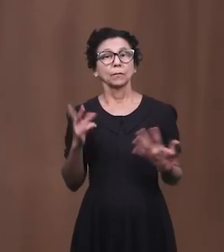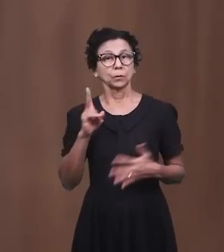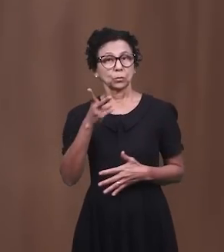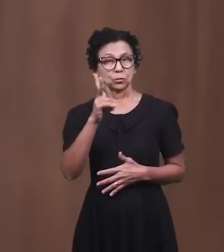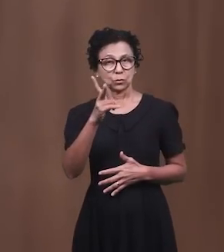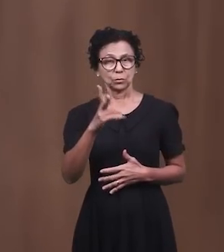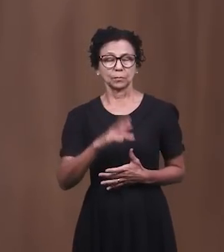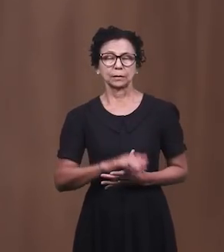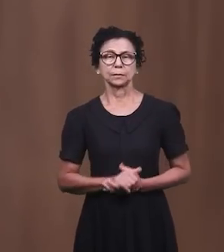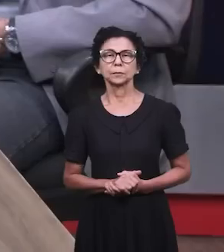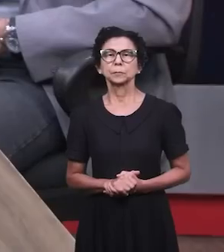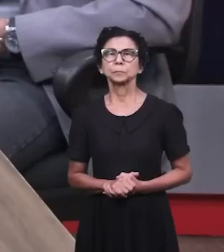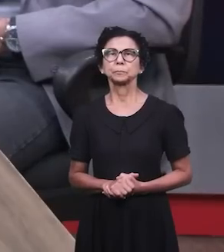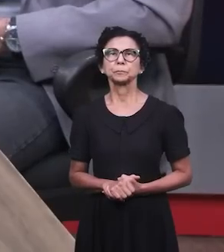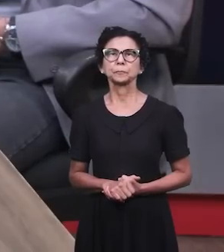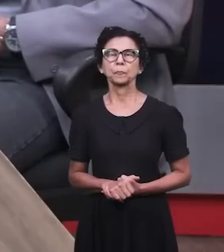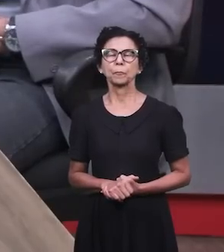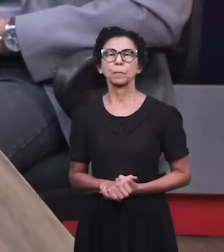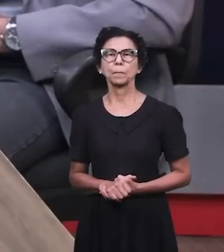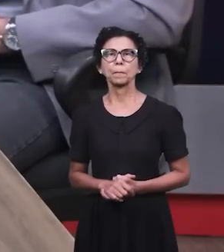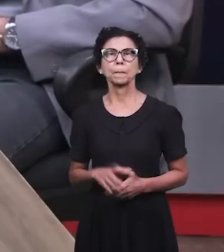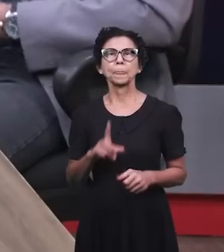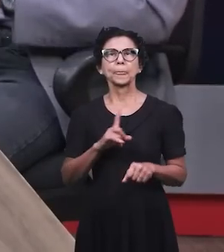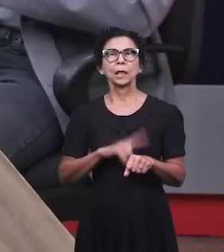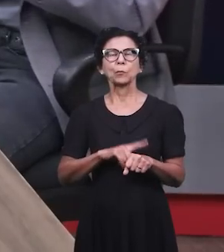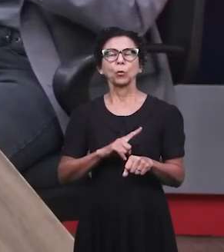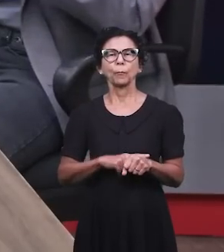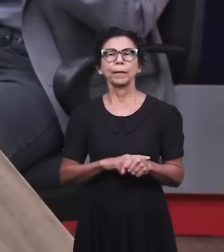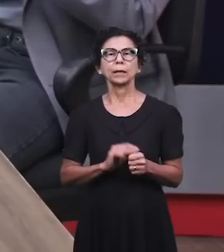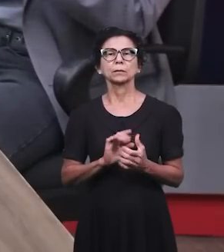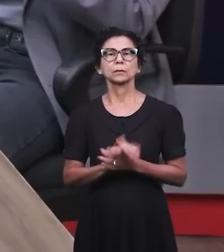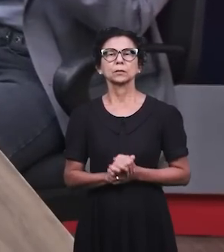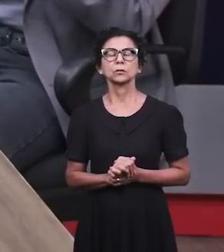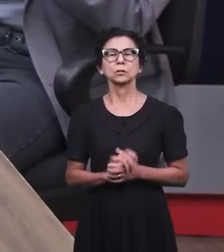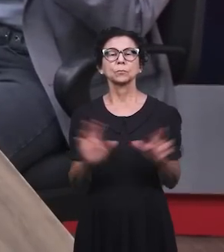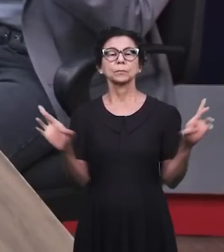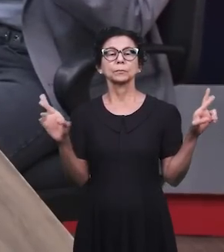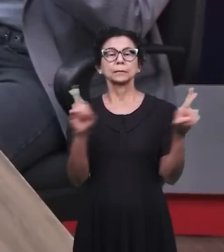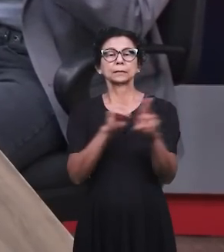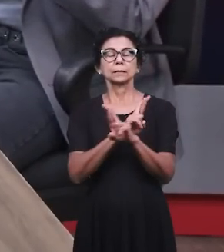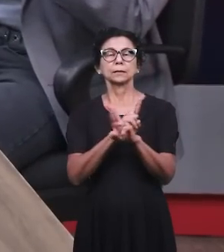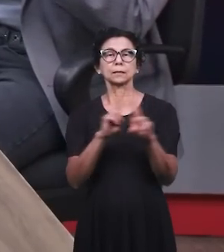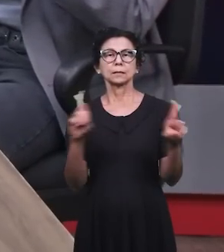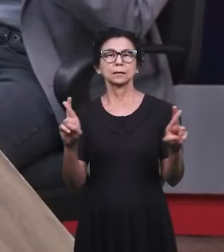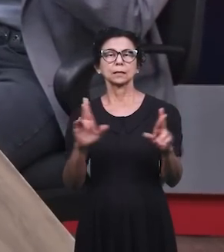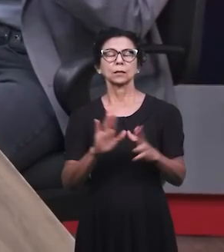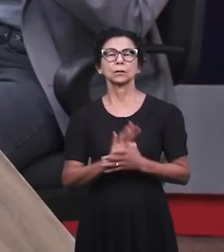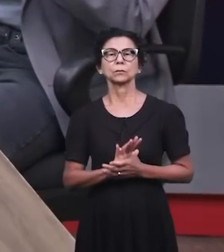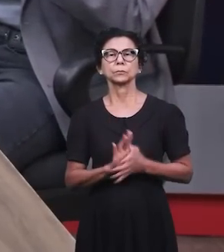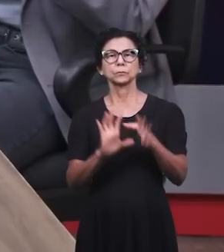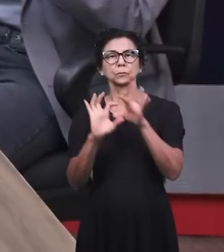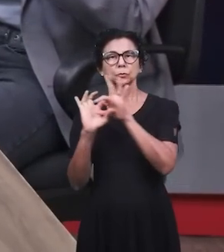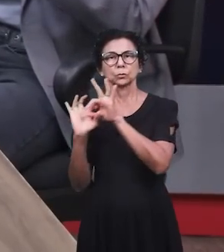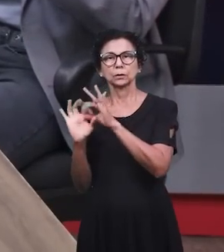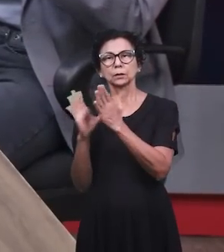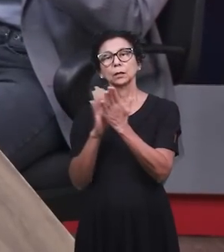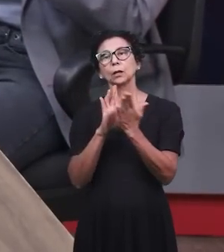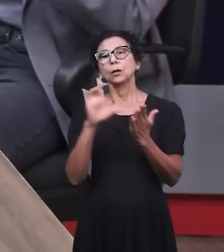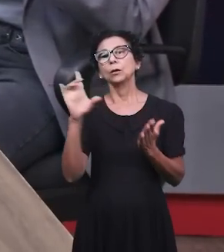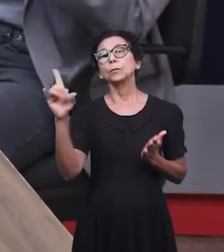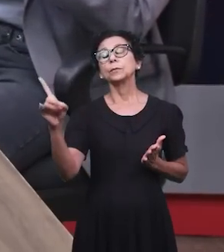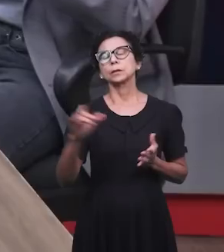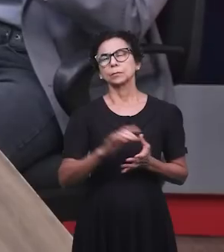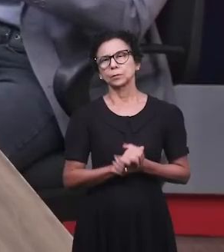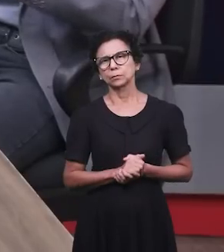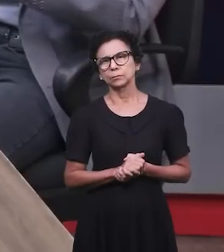aqui então, eu acho que agora chegou o momento da gente poder fazer uma aplicação no contexto da palavra, né? O que